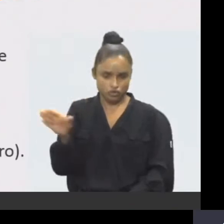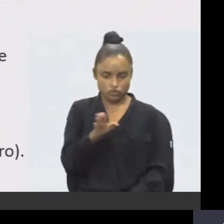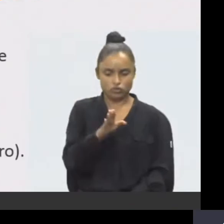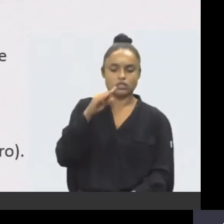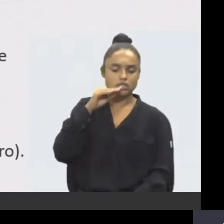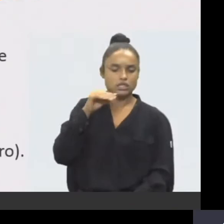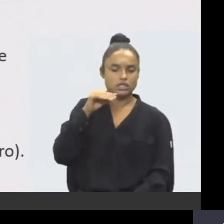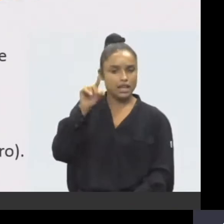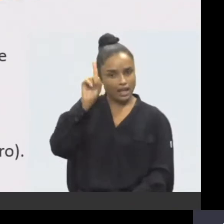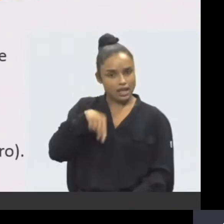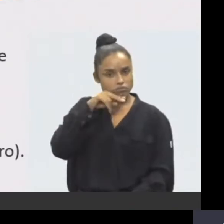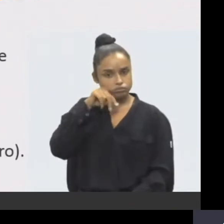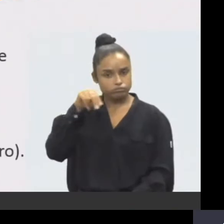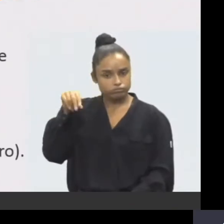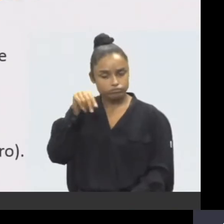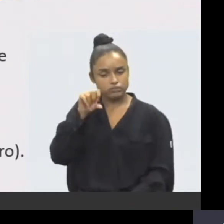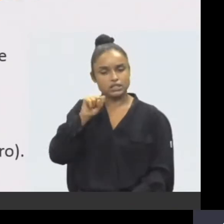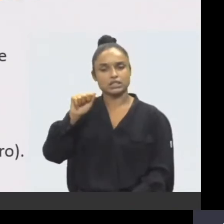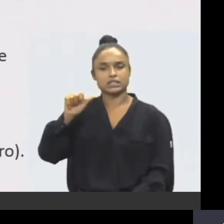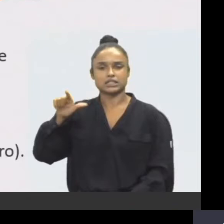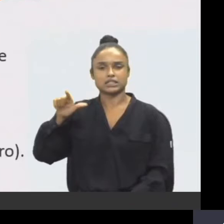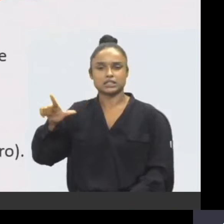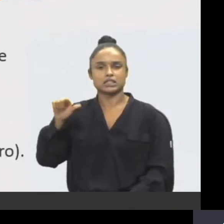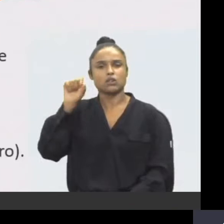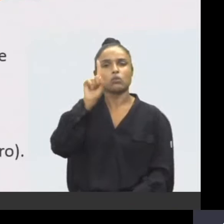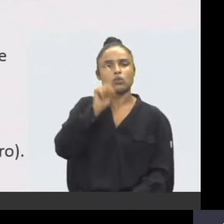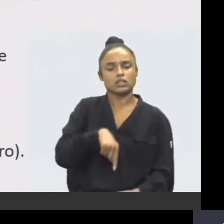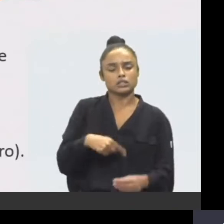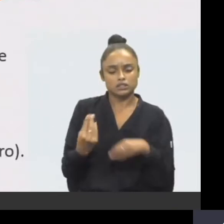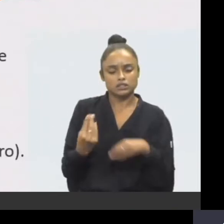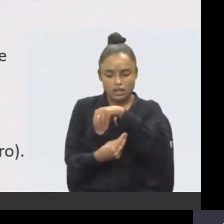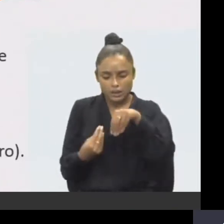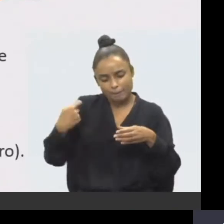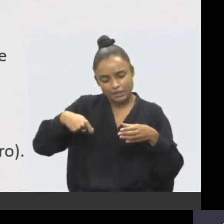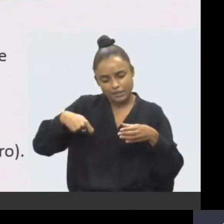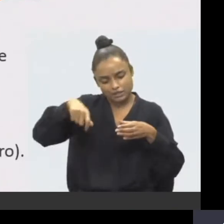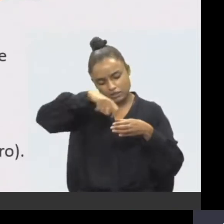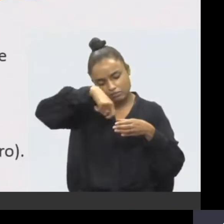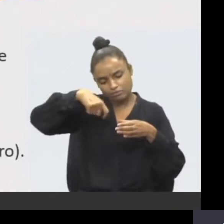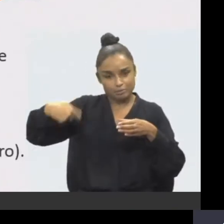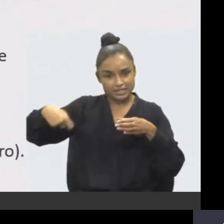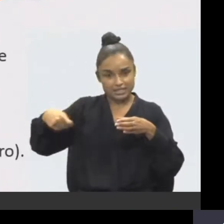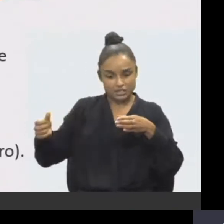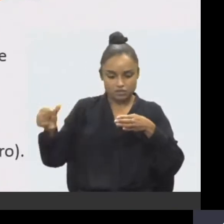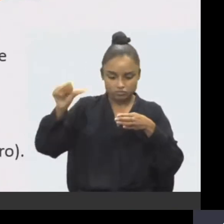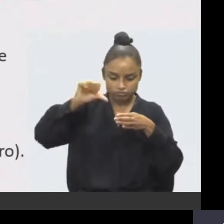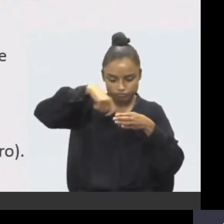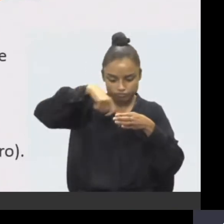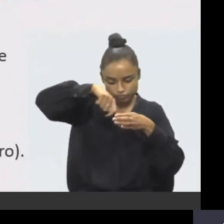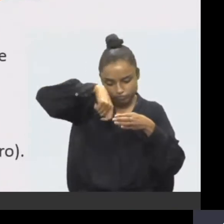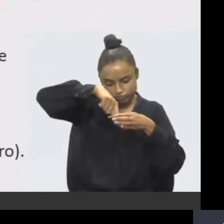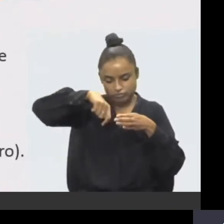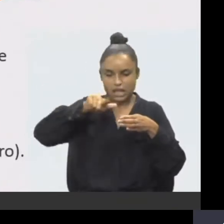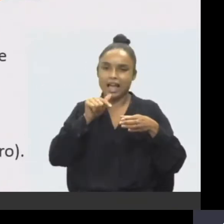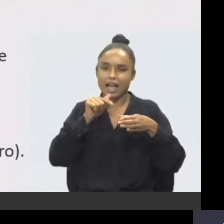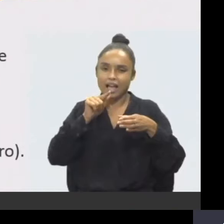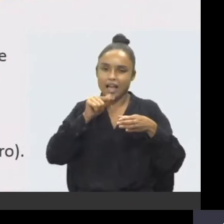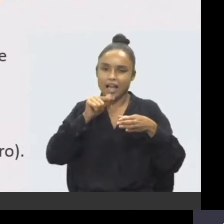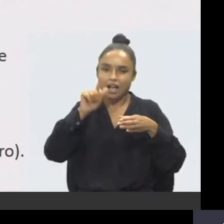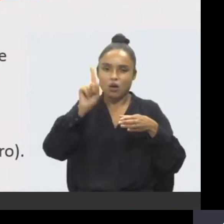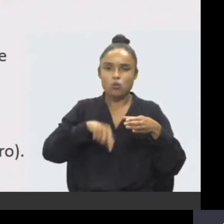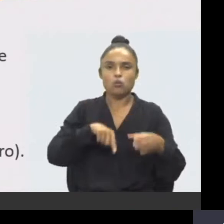nós temos o preparo dessa solução em água. E a solubilidade do bisulfito de sódio corresponde a 42